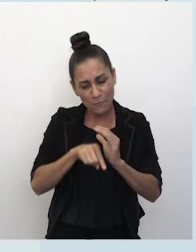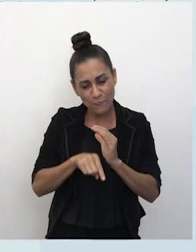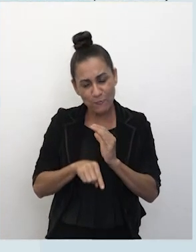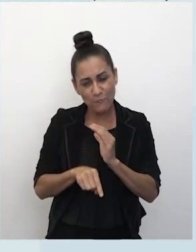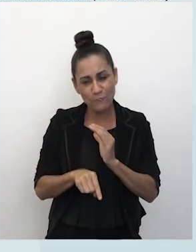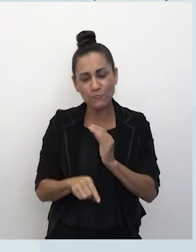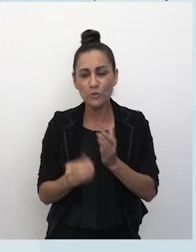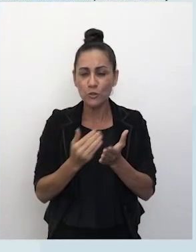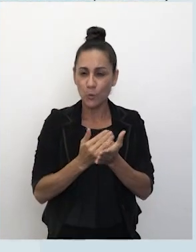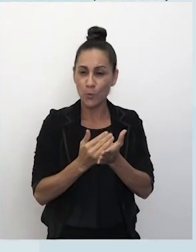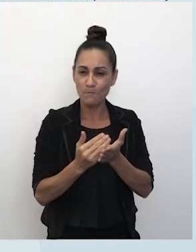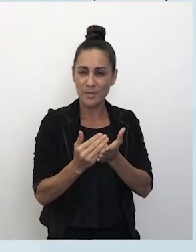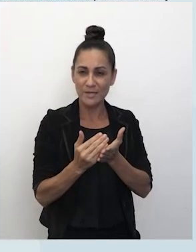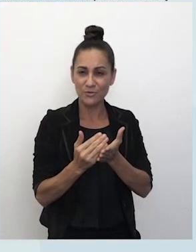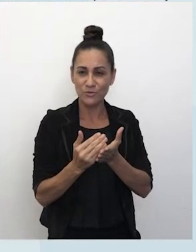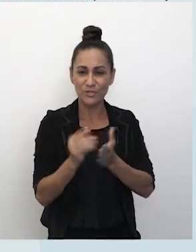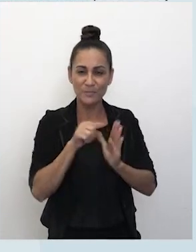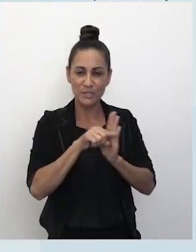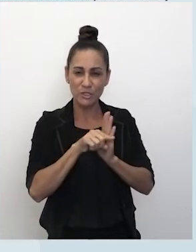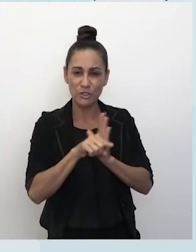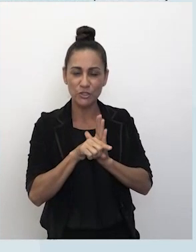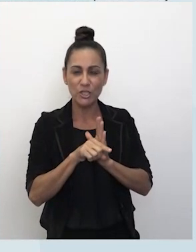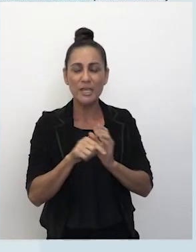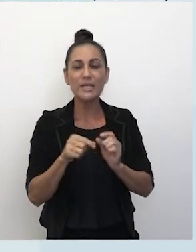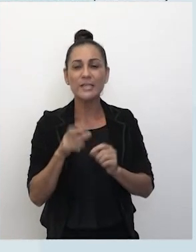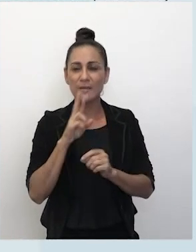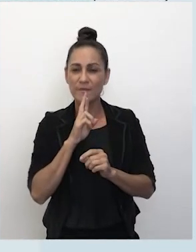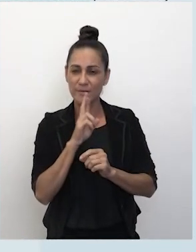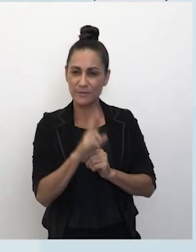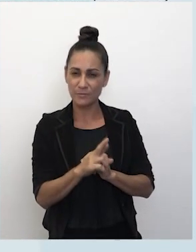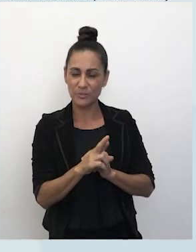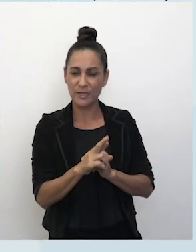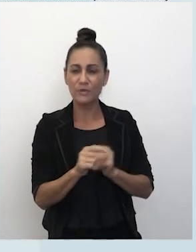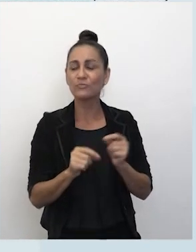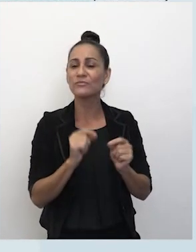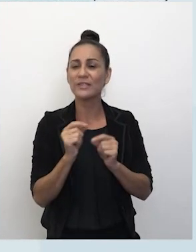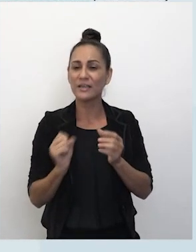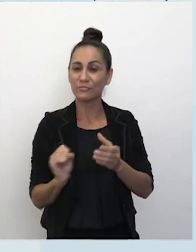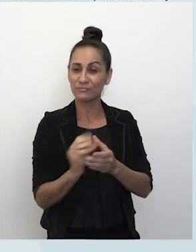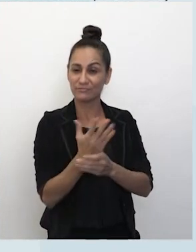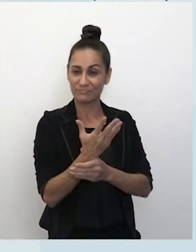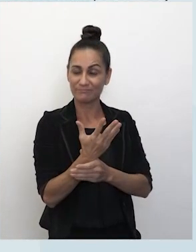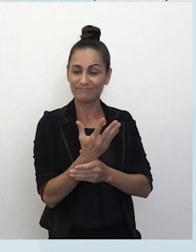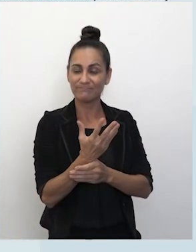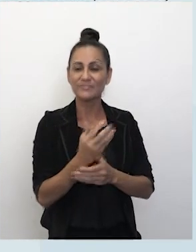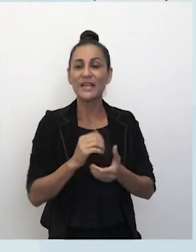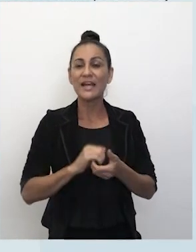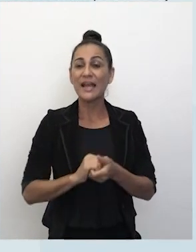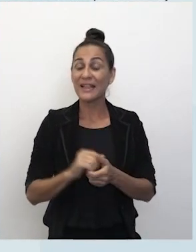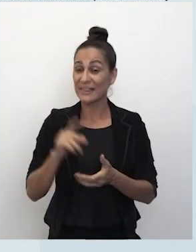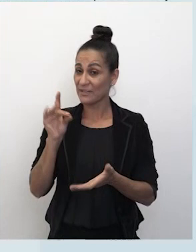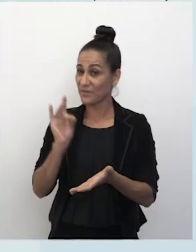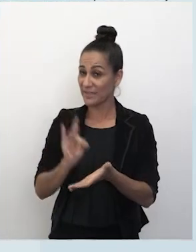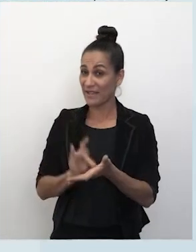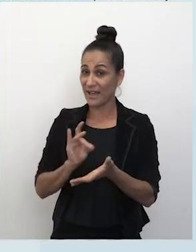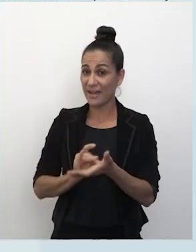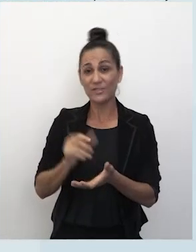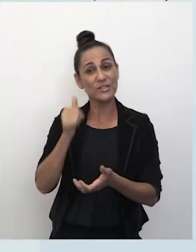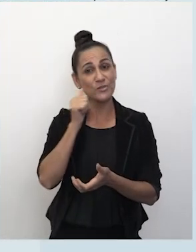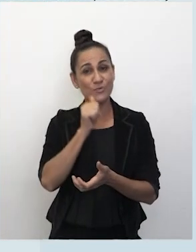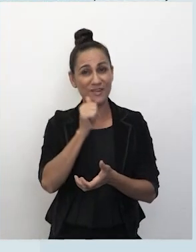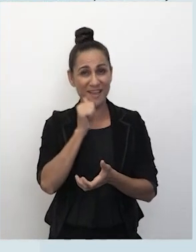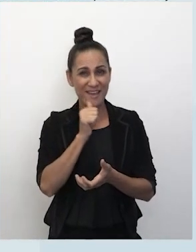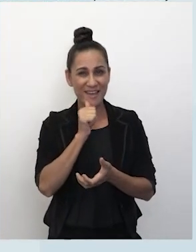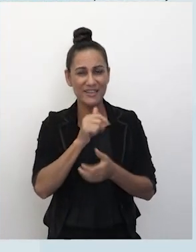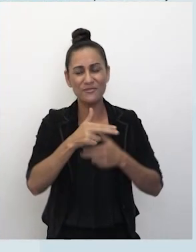aí das pesquisas dela, que resultou nesse artigo, que, na verdade, as mulheres artistas